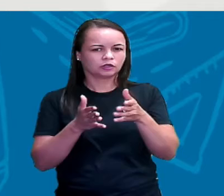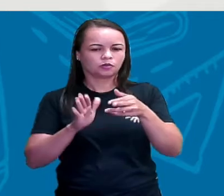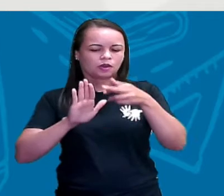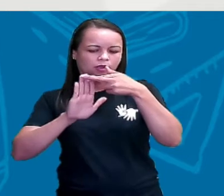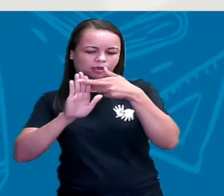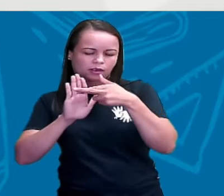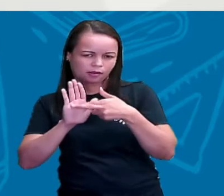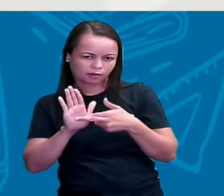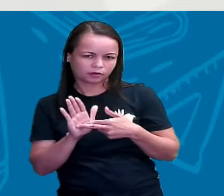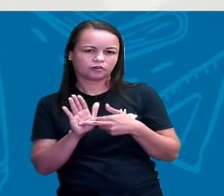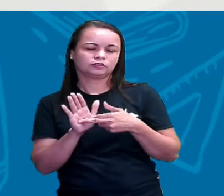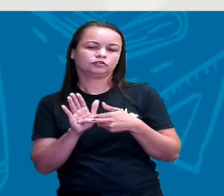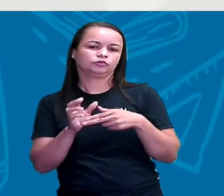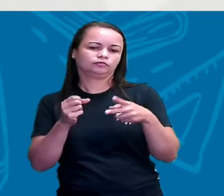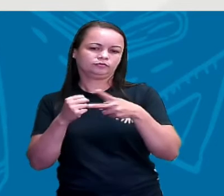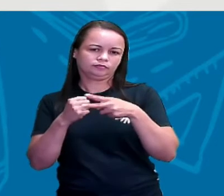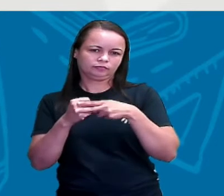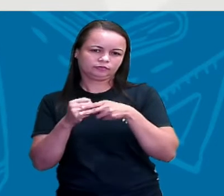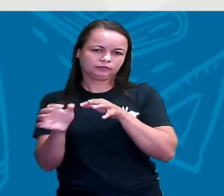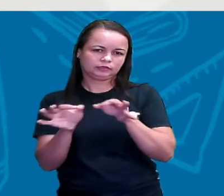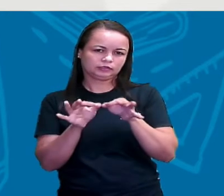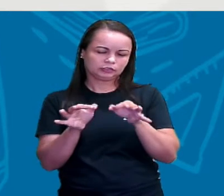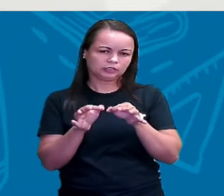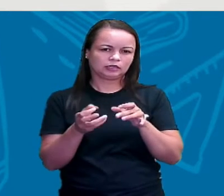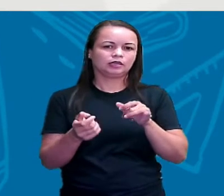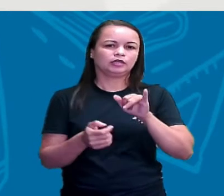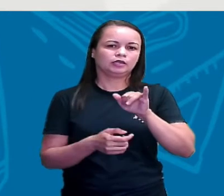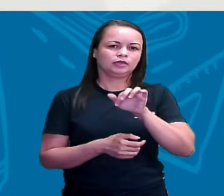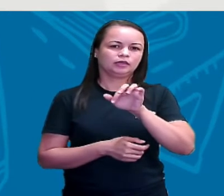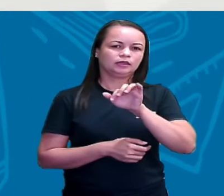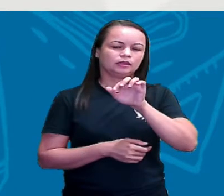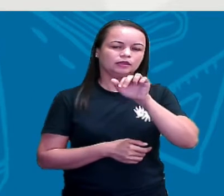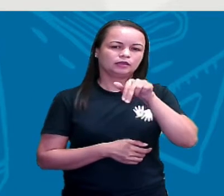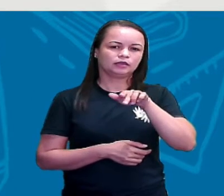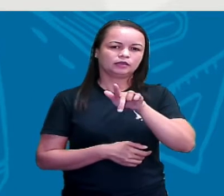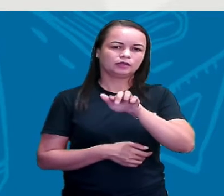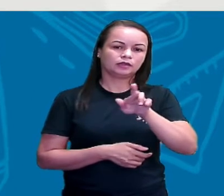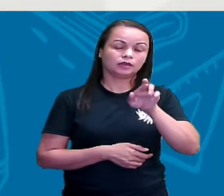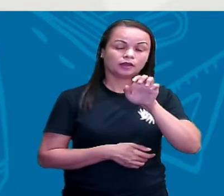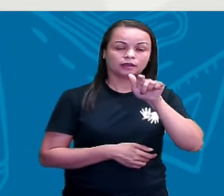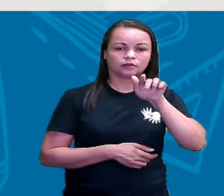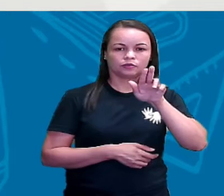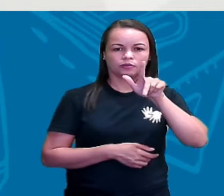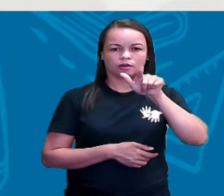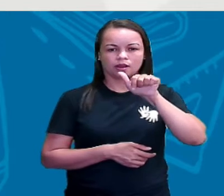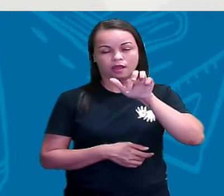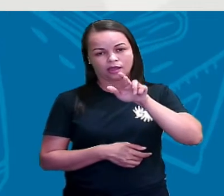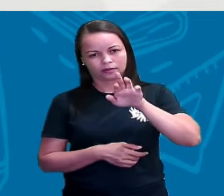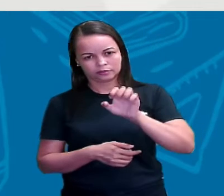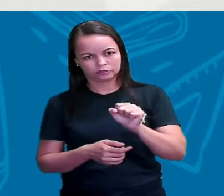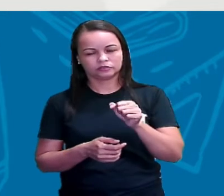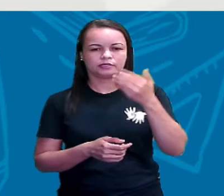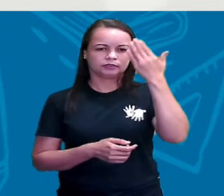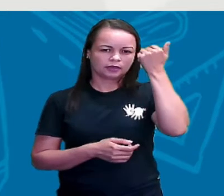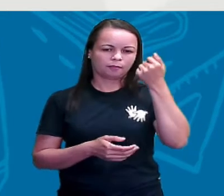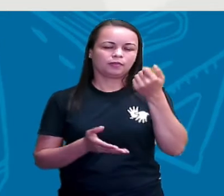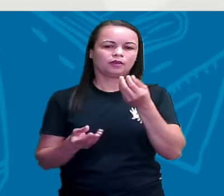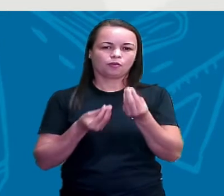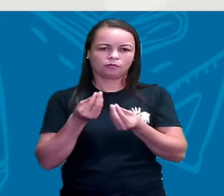dos verbos irregulares e os irregulares é realmente correr atrás e saber a grafia deles.